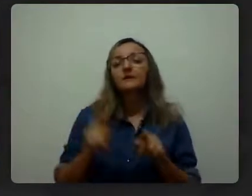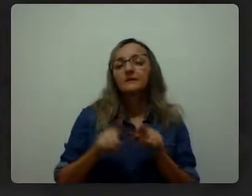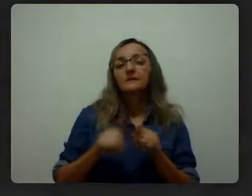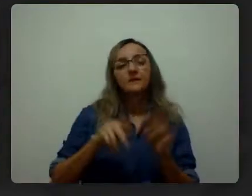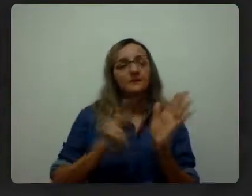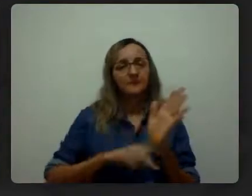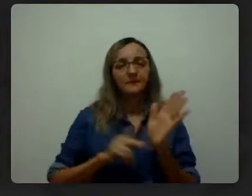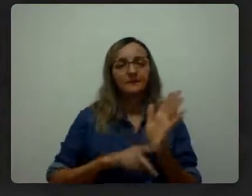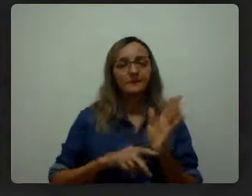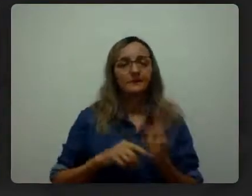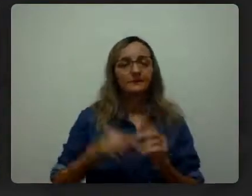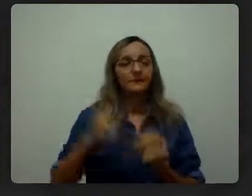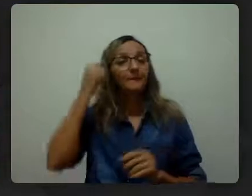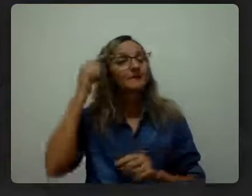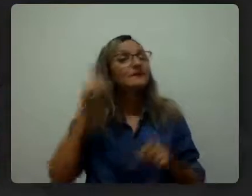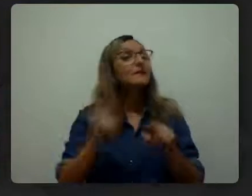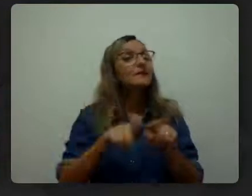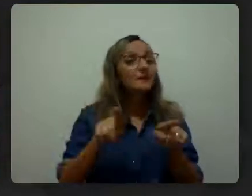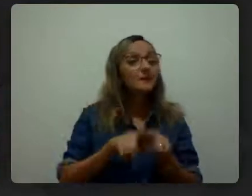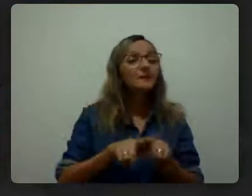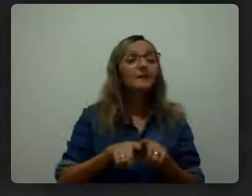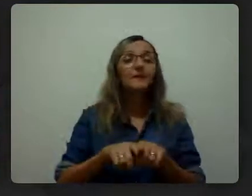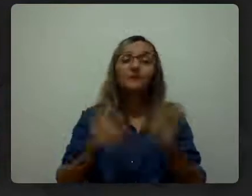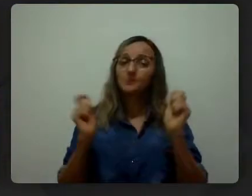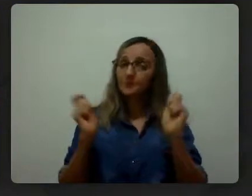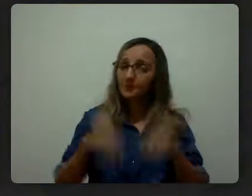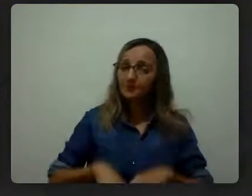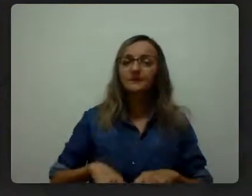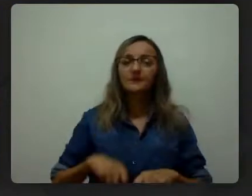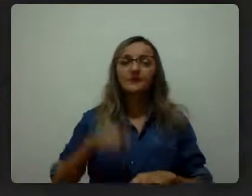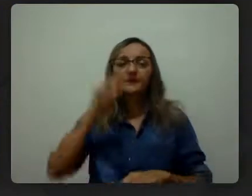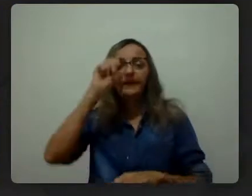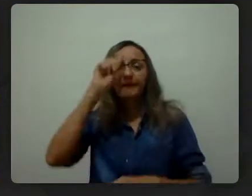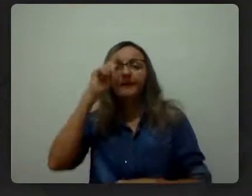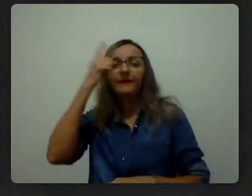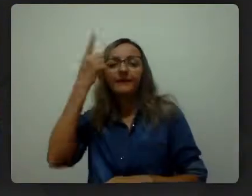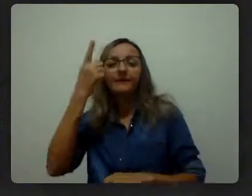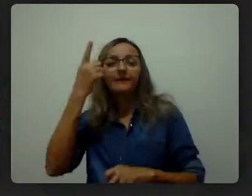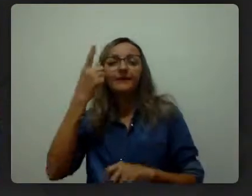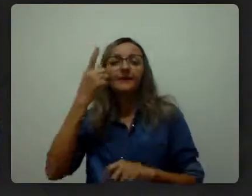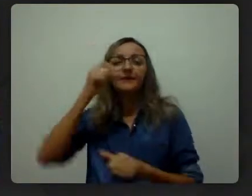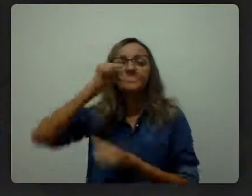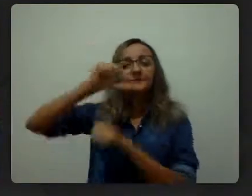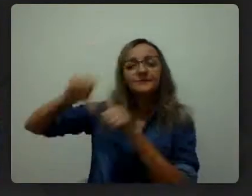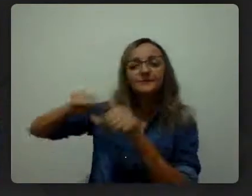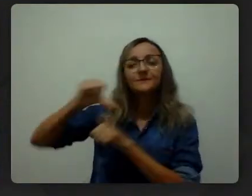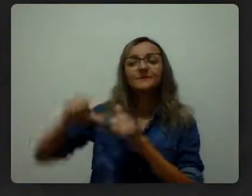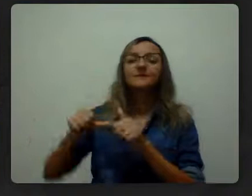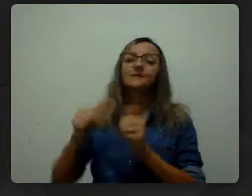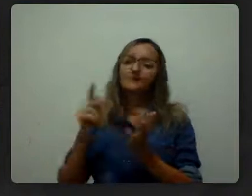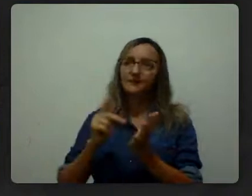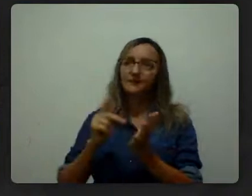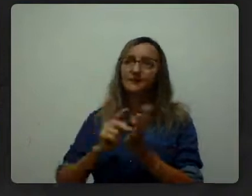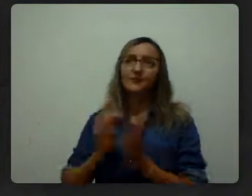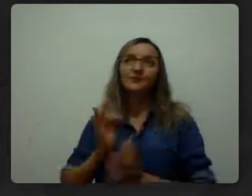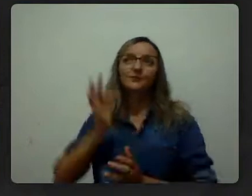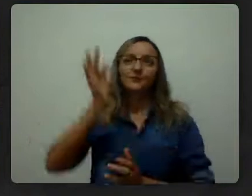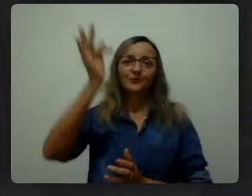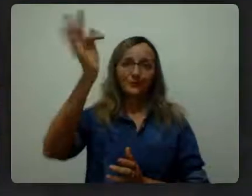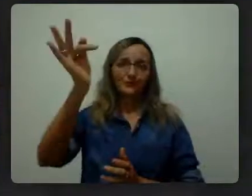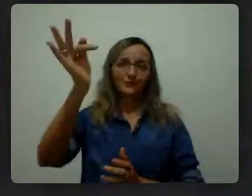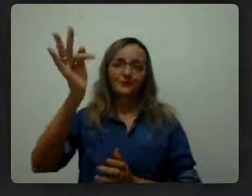engessada, você vai aprender uma metodologia de elaboração de projetos. Então, isso vai servir para diversos temas, não só aqui dos desafios